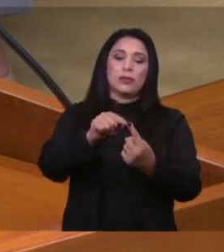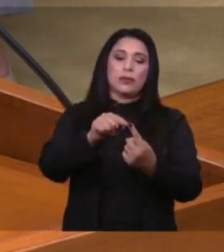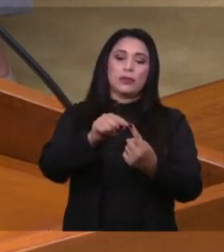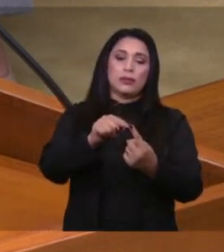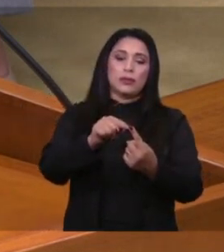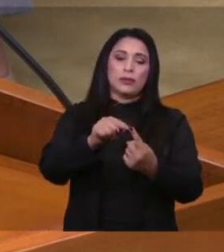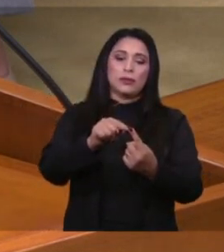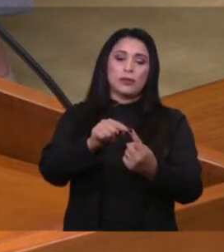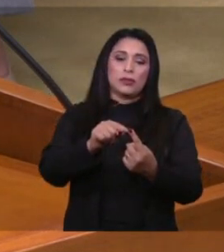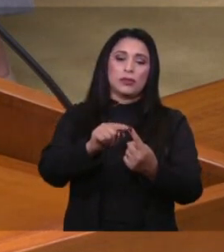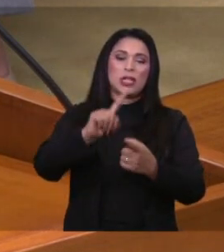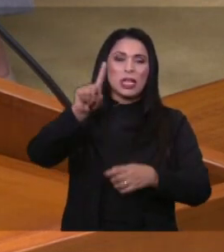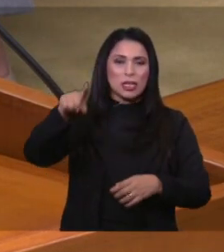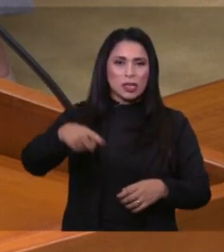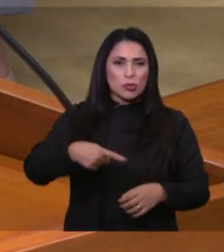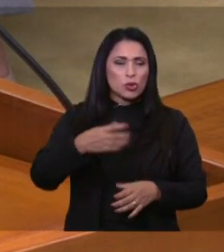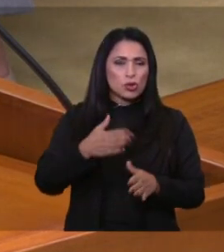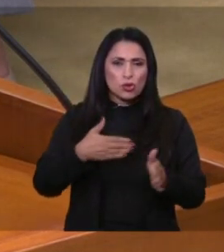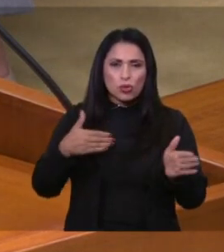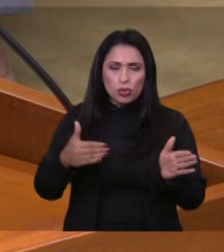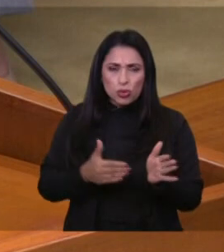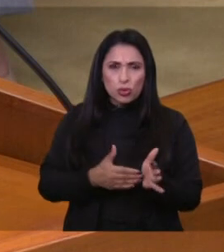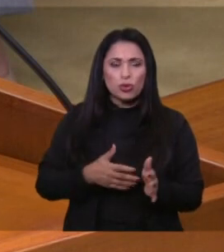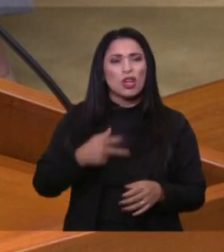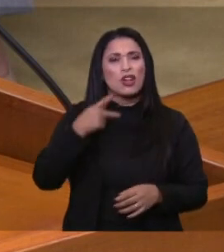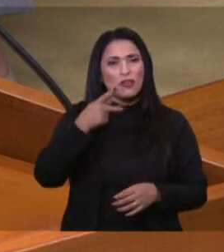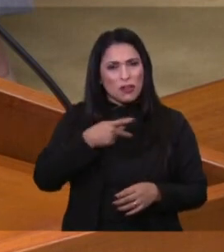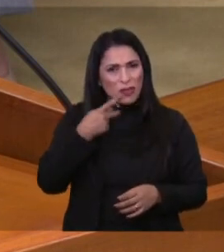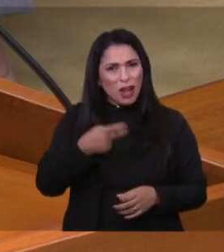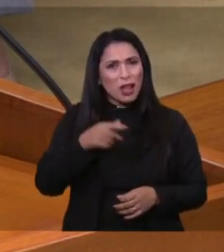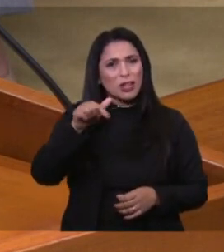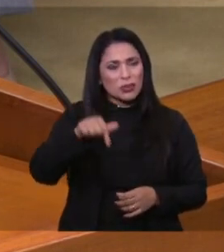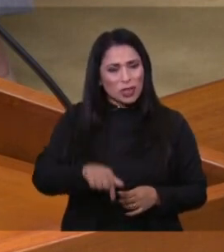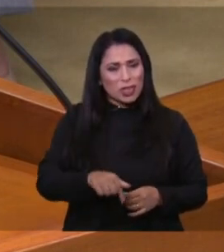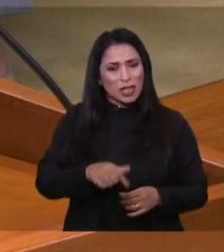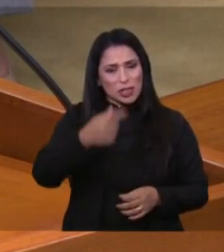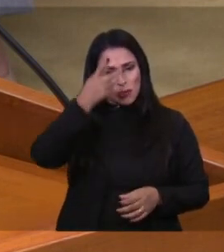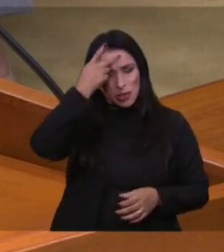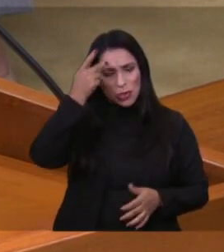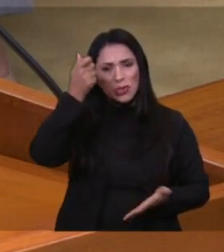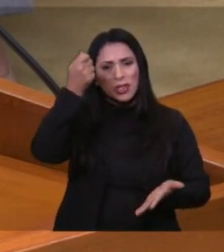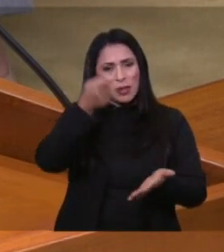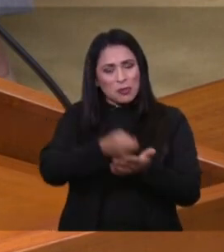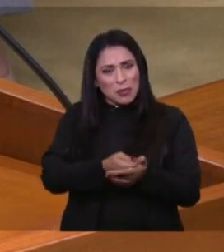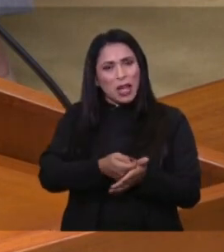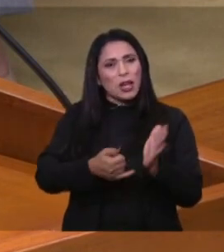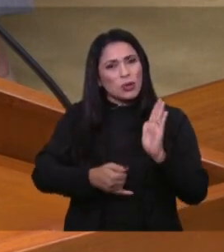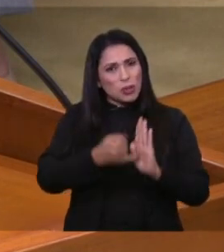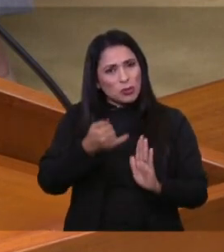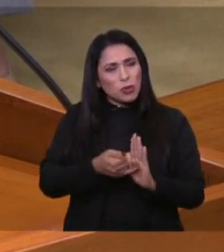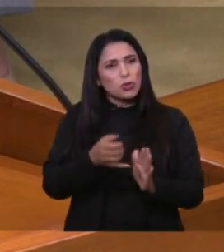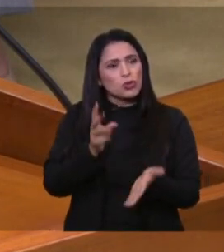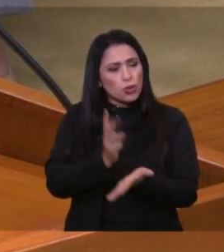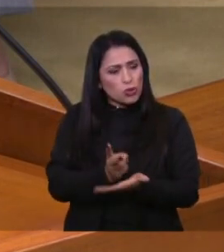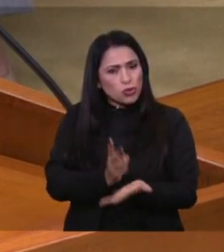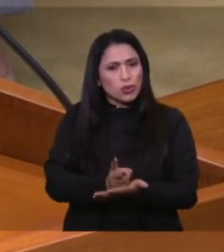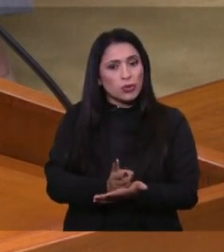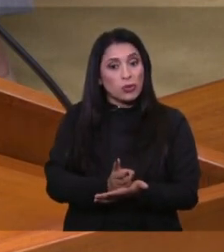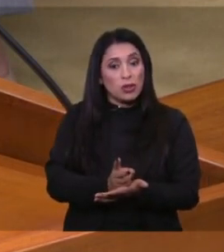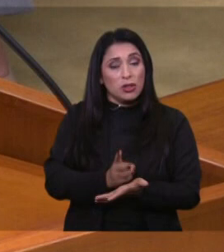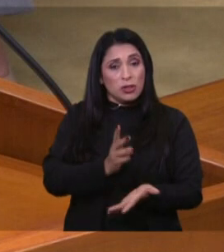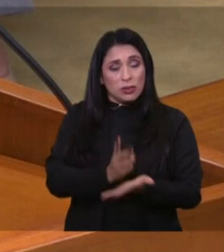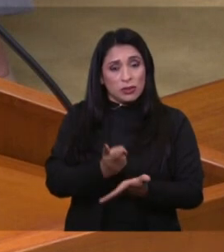depois de tudo que foi narrado aqui, os contribuintes ainda estão aqui. E só estão porque eles